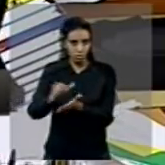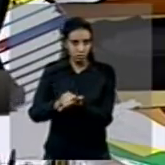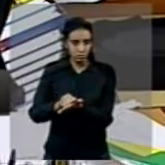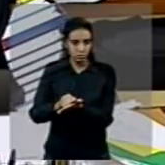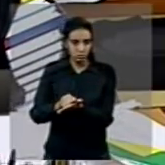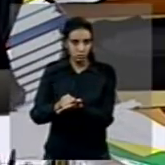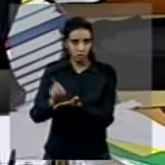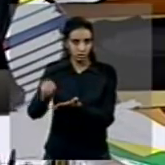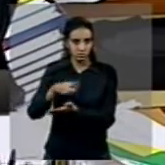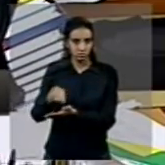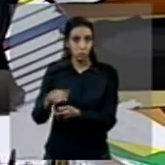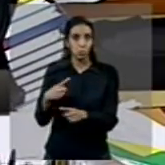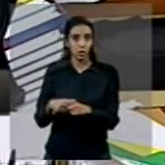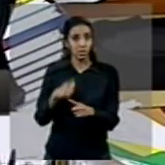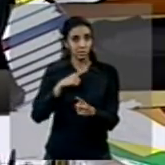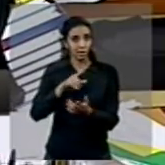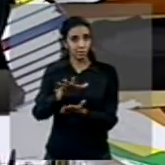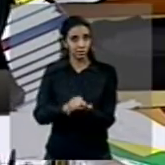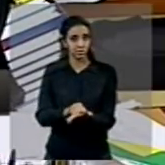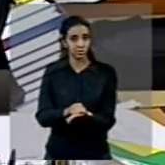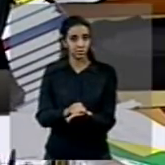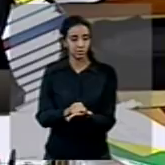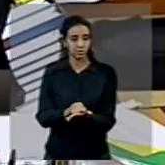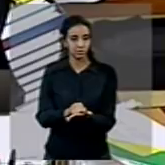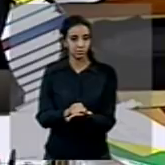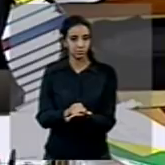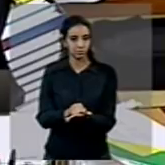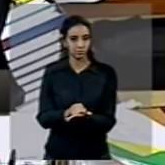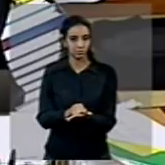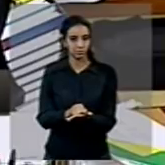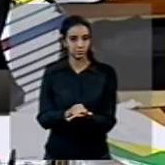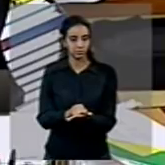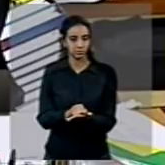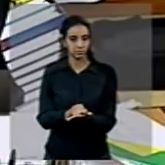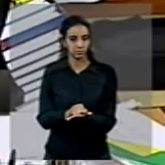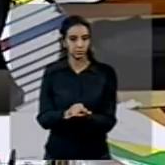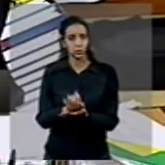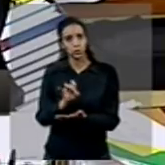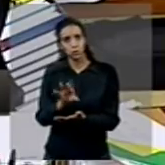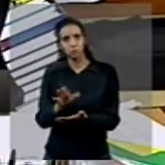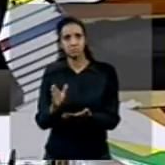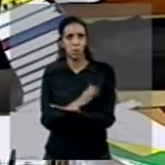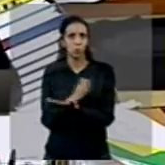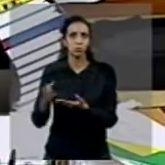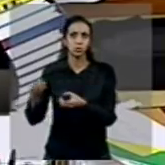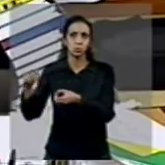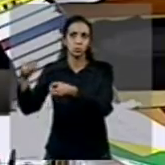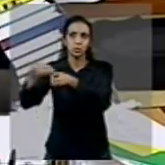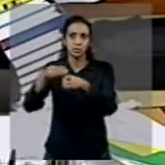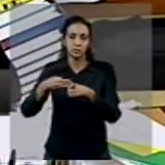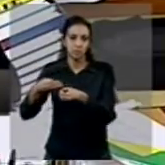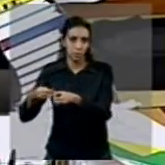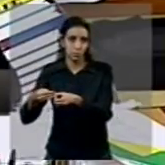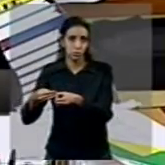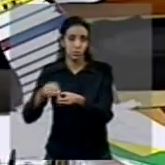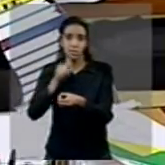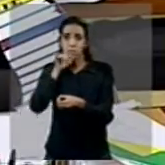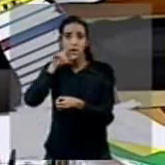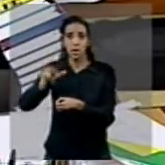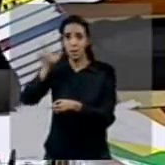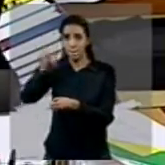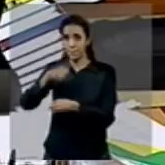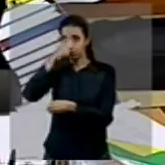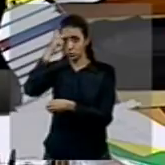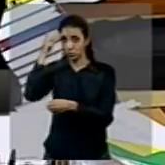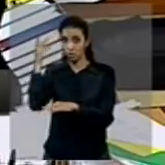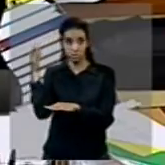o cadastro existe. Apenas em determinados municípios, né, o eleitor não